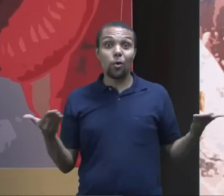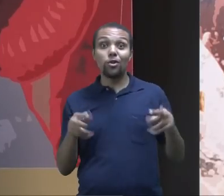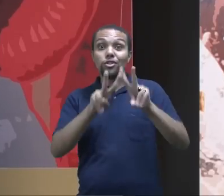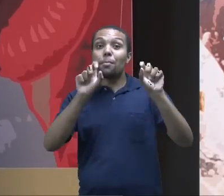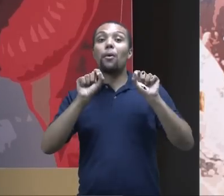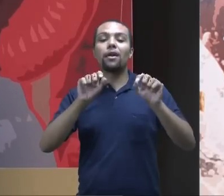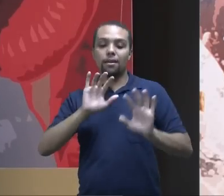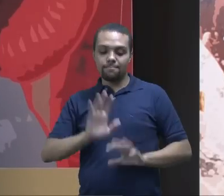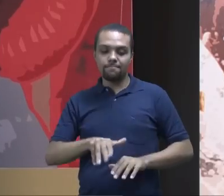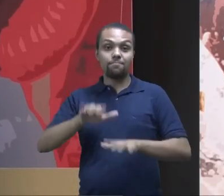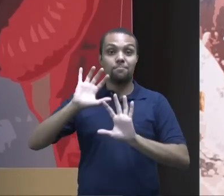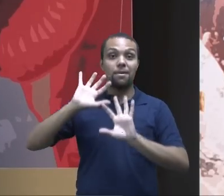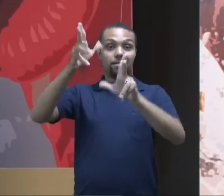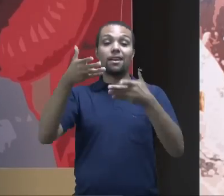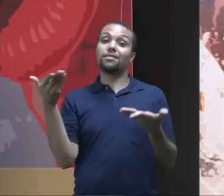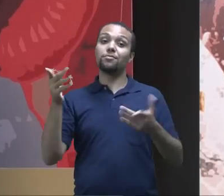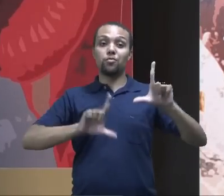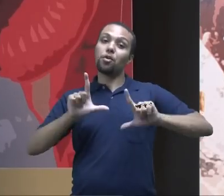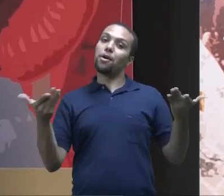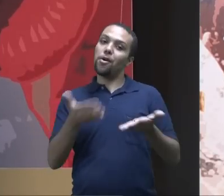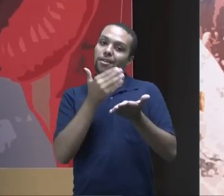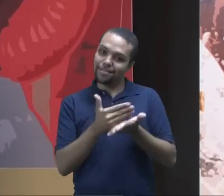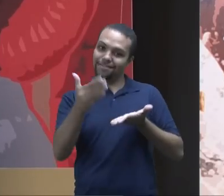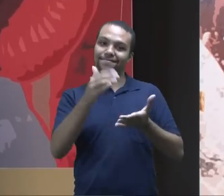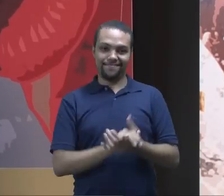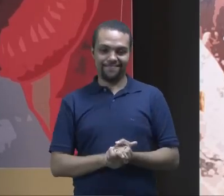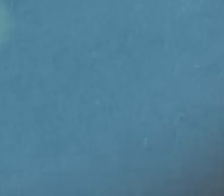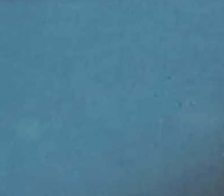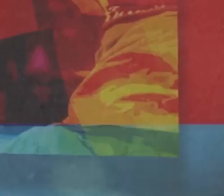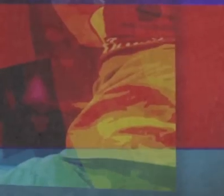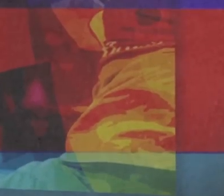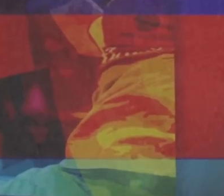vamos entrar no mundo do basquete. O Clique Esportivo começa agora.